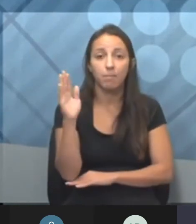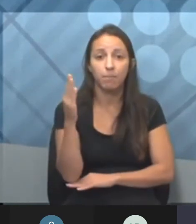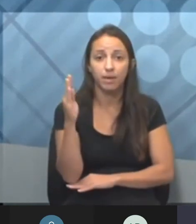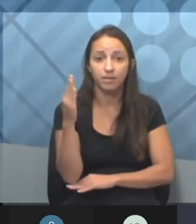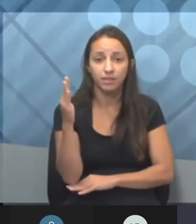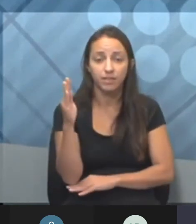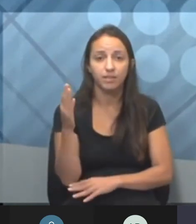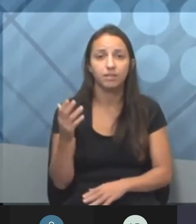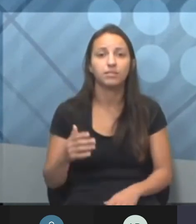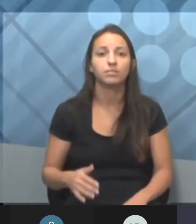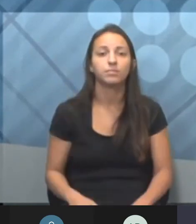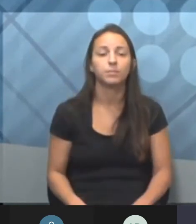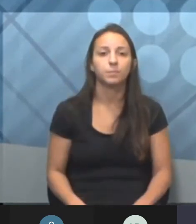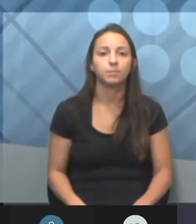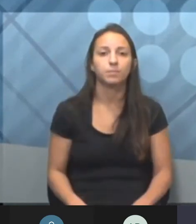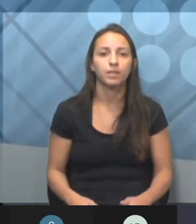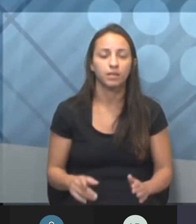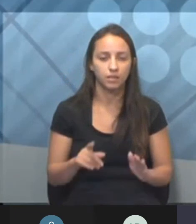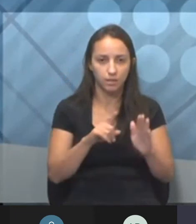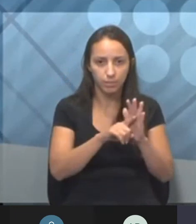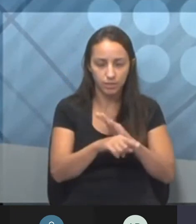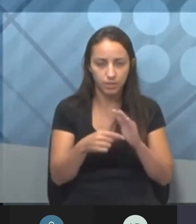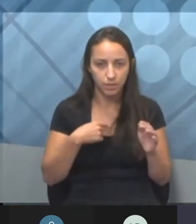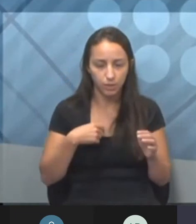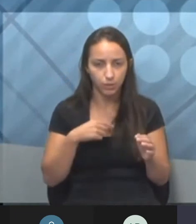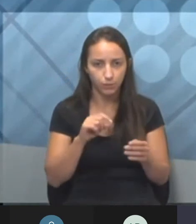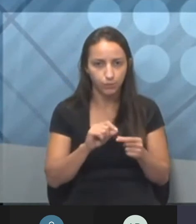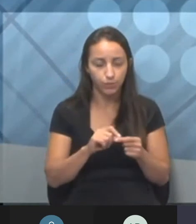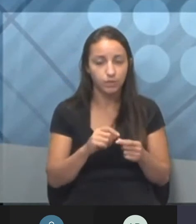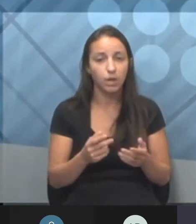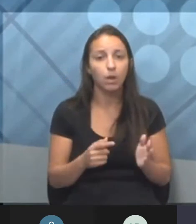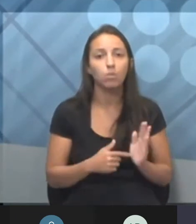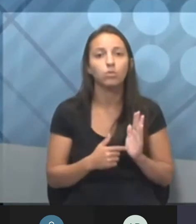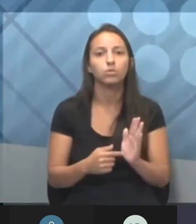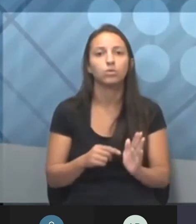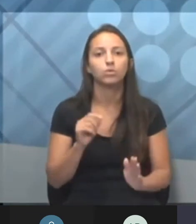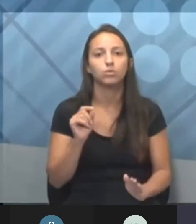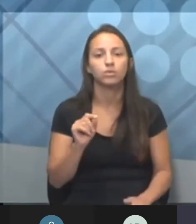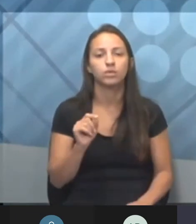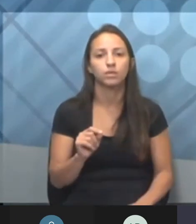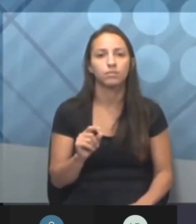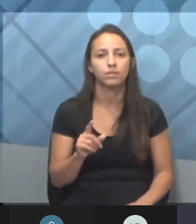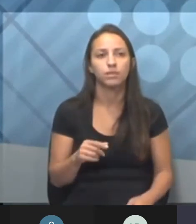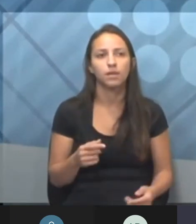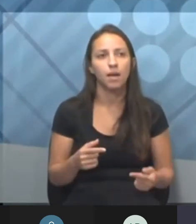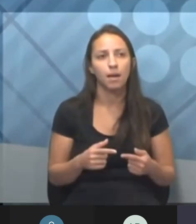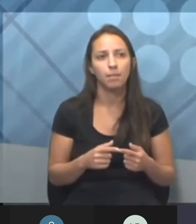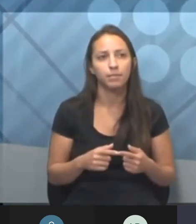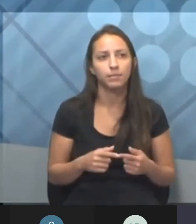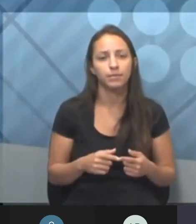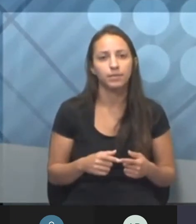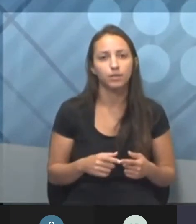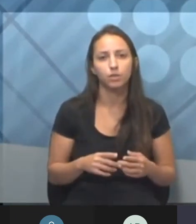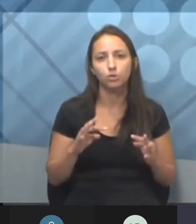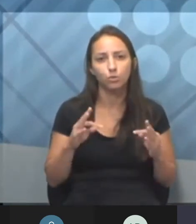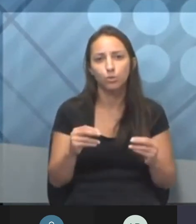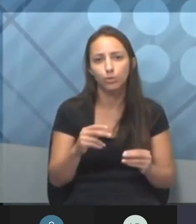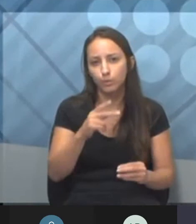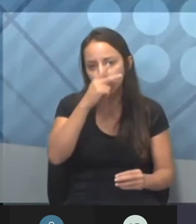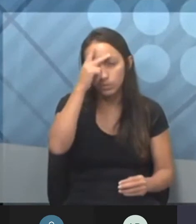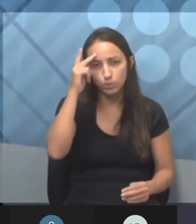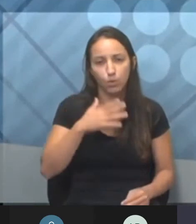o material natural, nessa pesquisa que eu fiz, ela mostrou muito que ela é como se fosse um material que todo